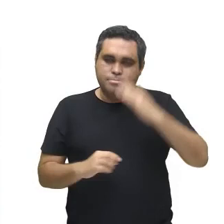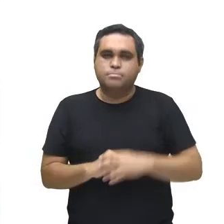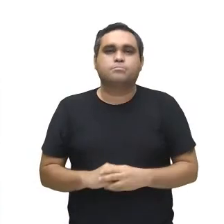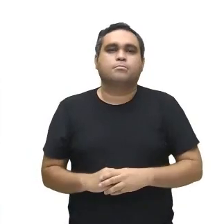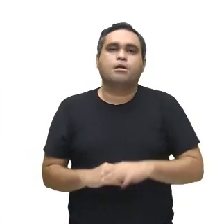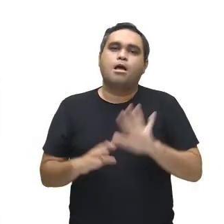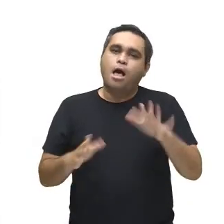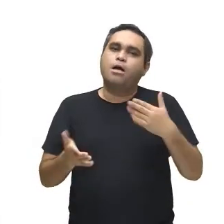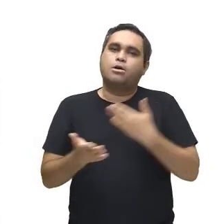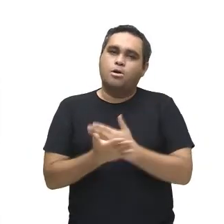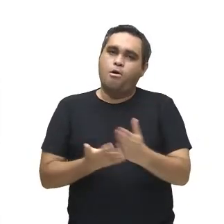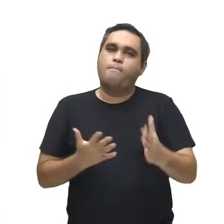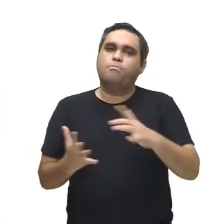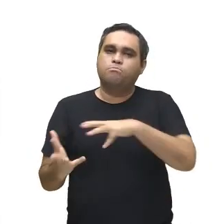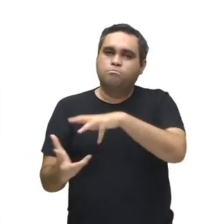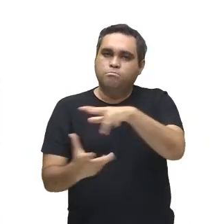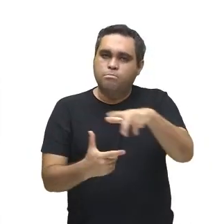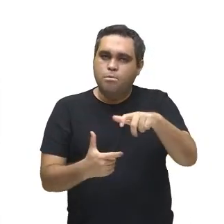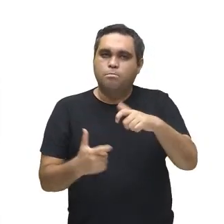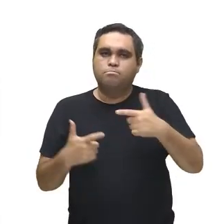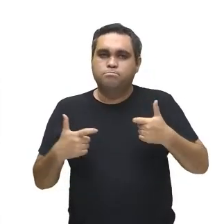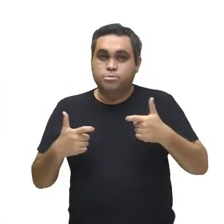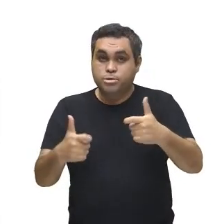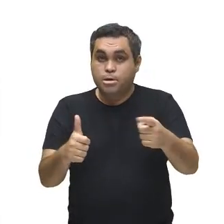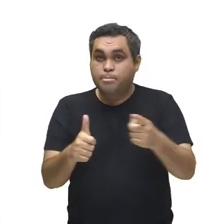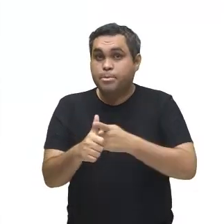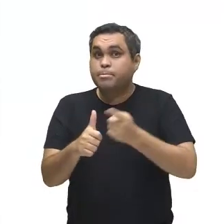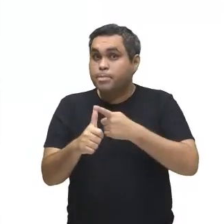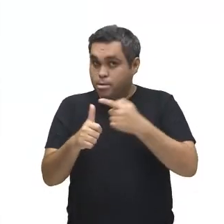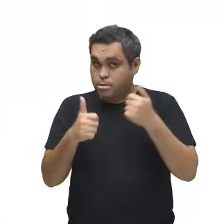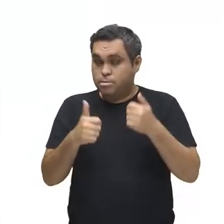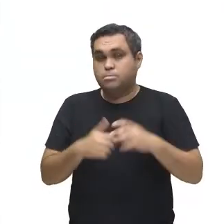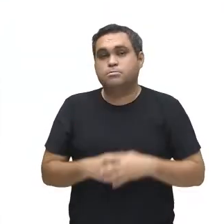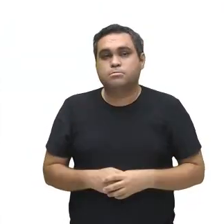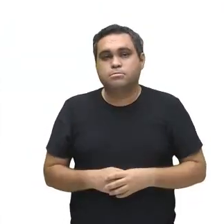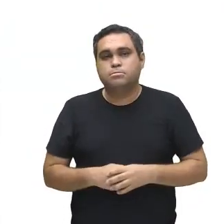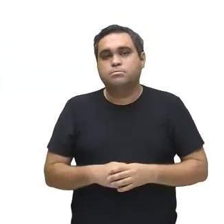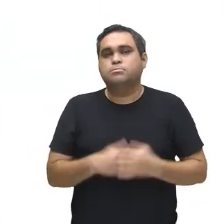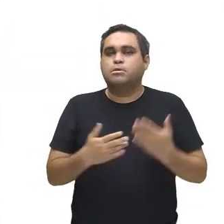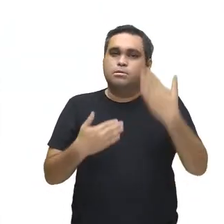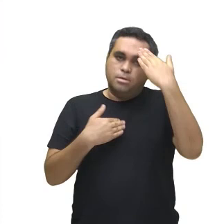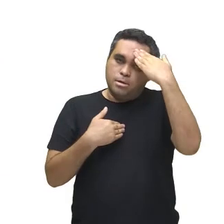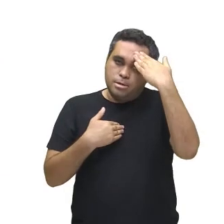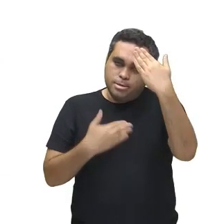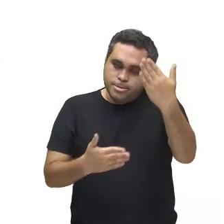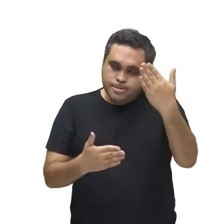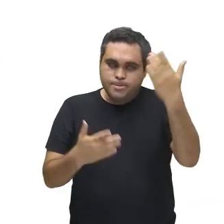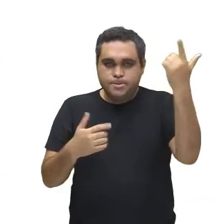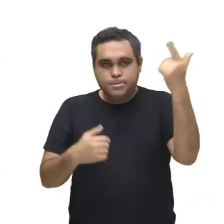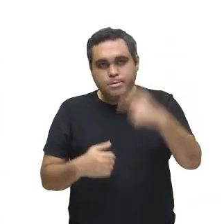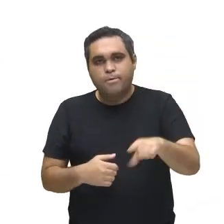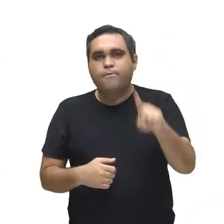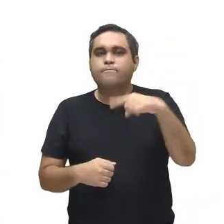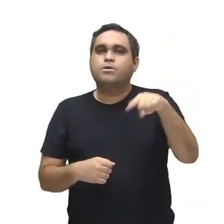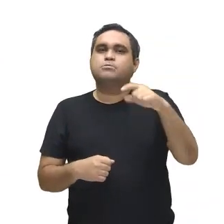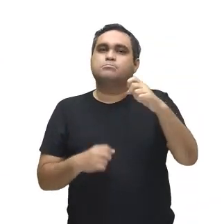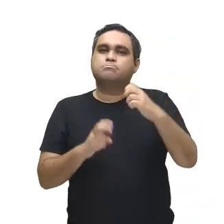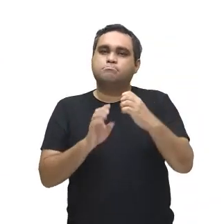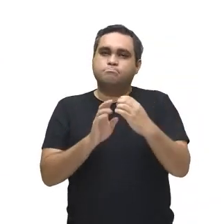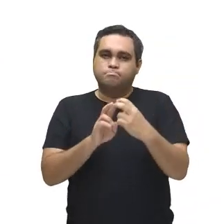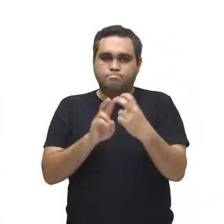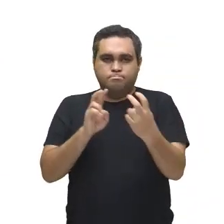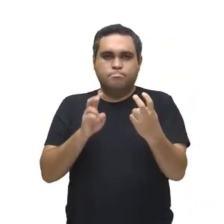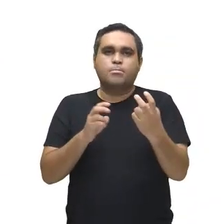do primeiro grande conflito em escala mundial. Queria agradecer mais uma vez a participação de vocês na aula de